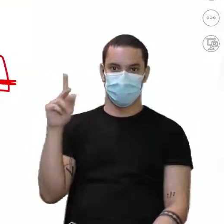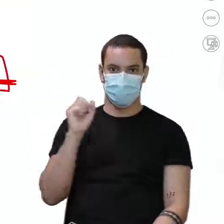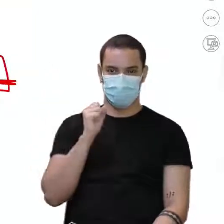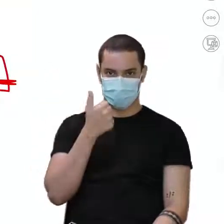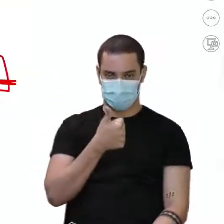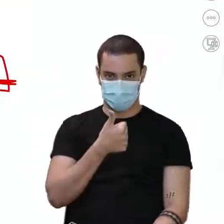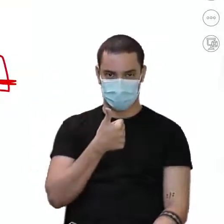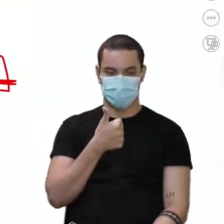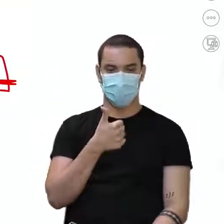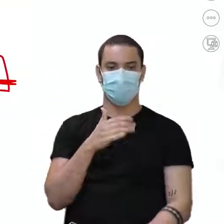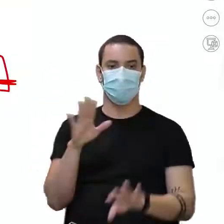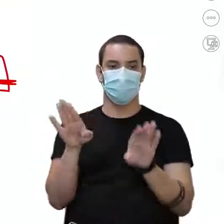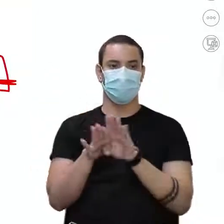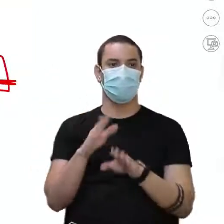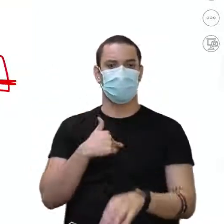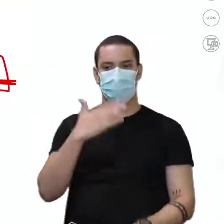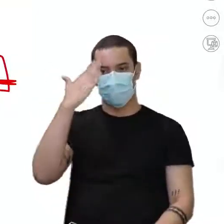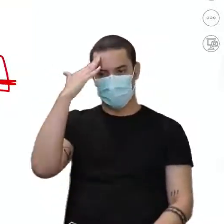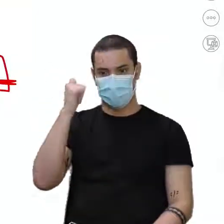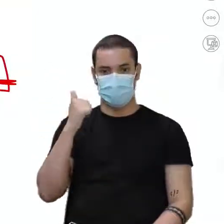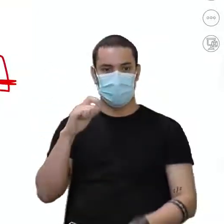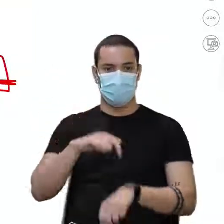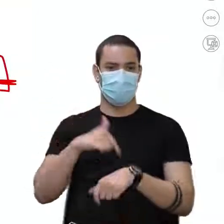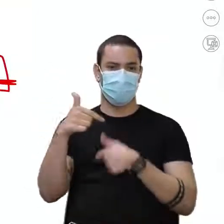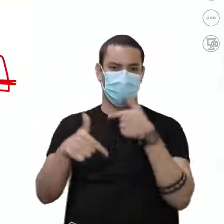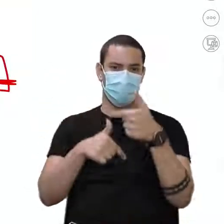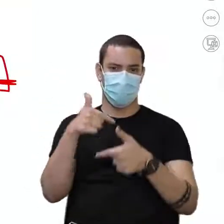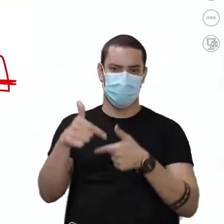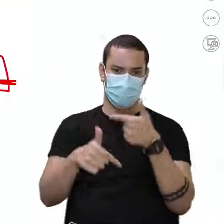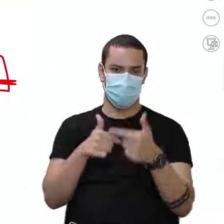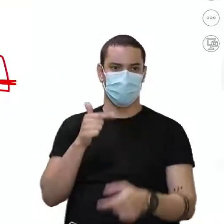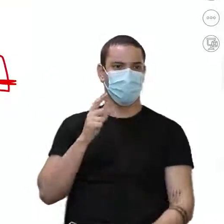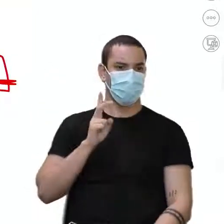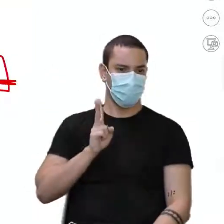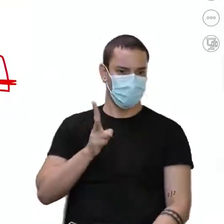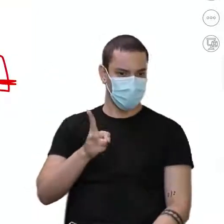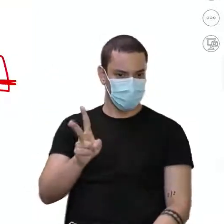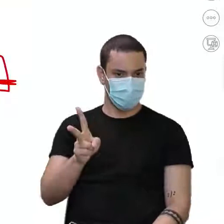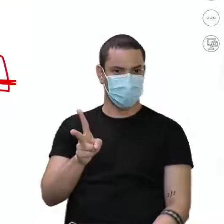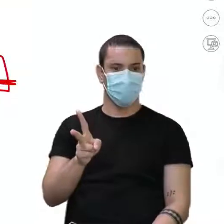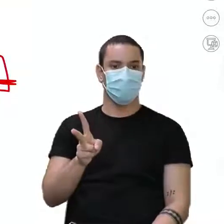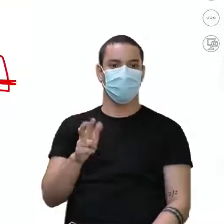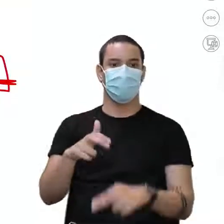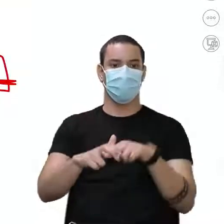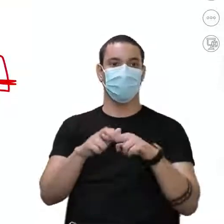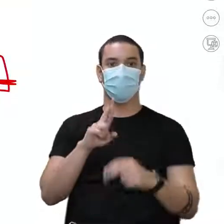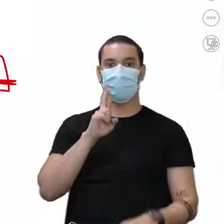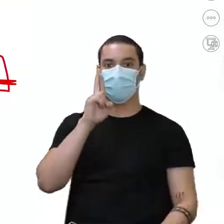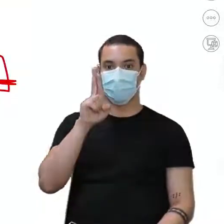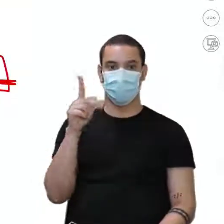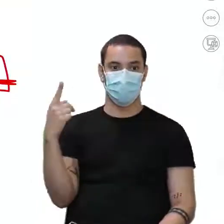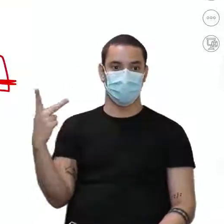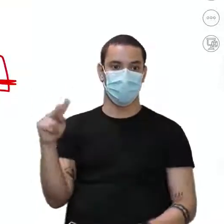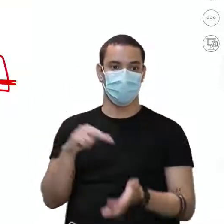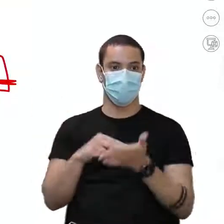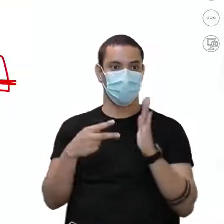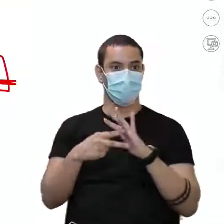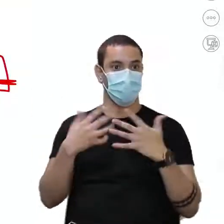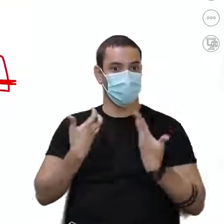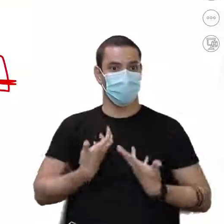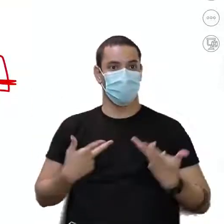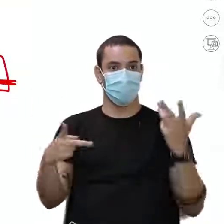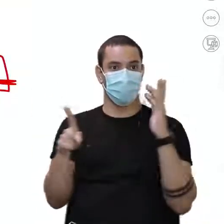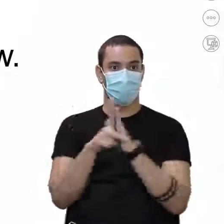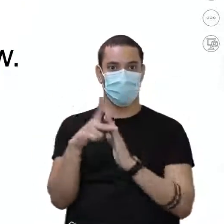bem? E aí ela já vem trabalhando há um tempo, continua, e aí o resultado disso é o cansaço dela.